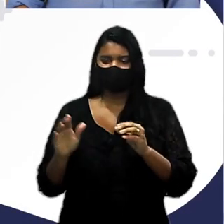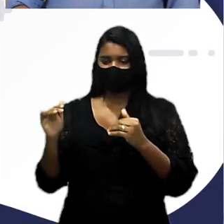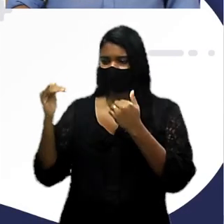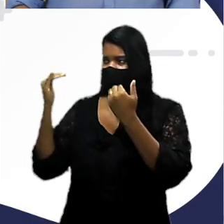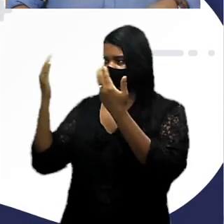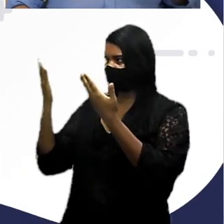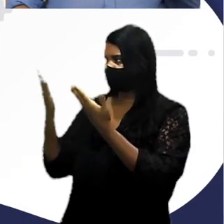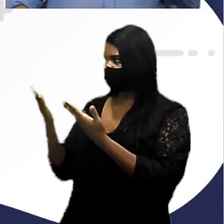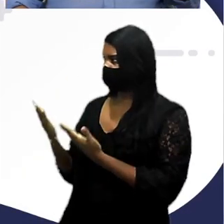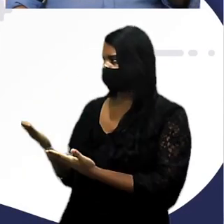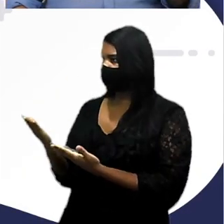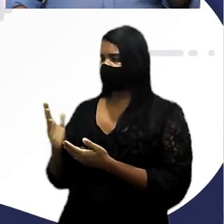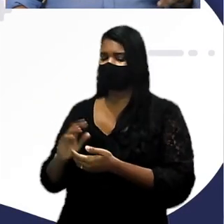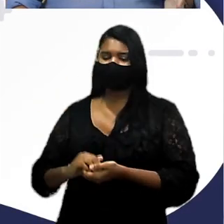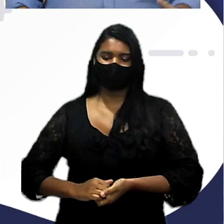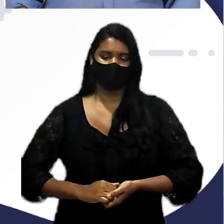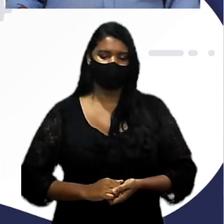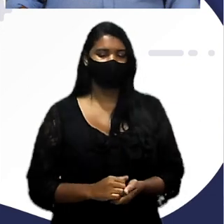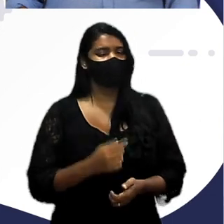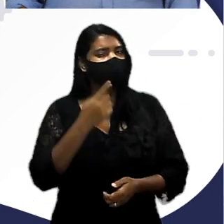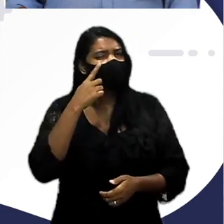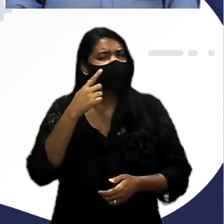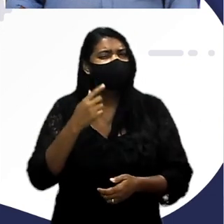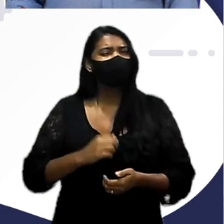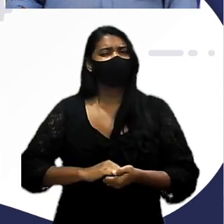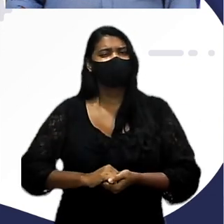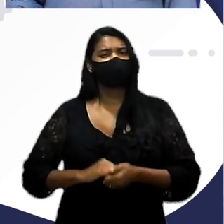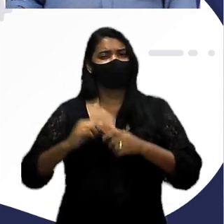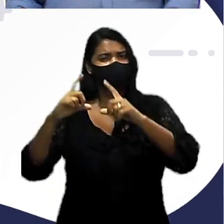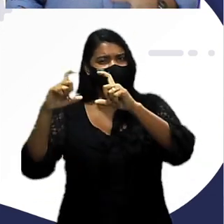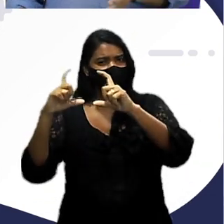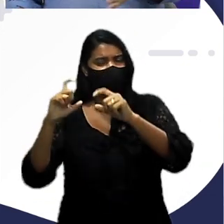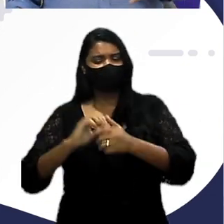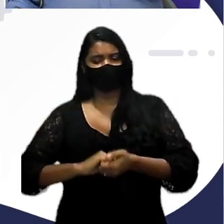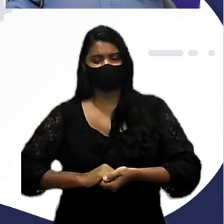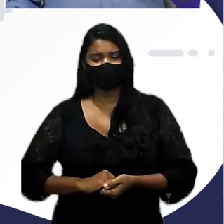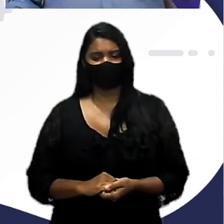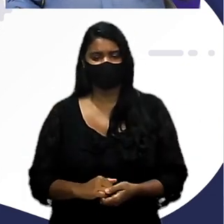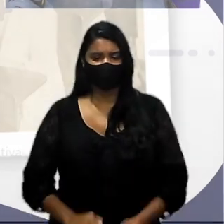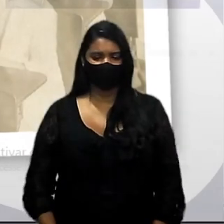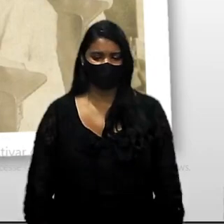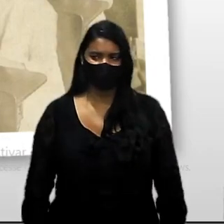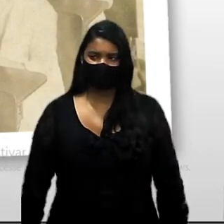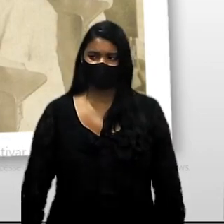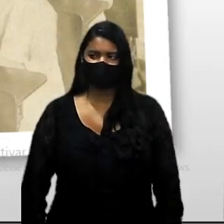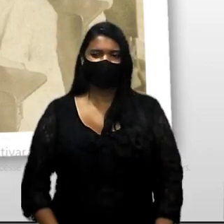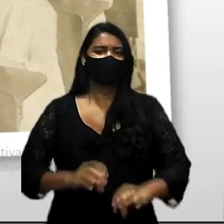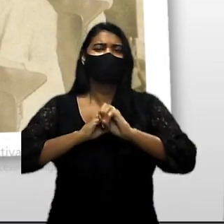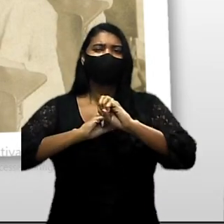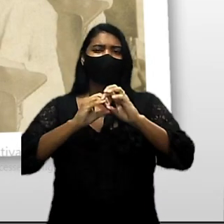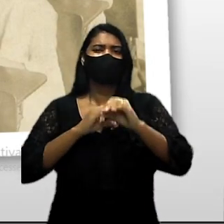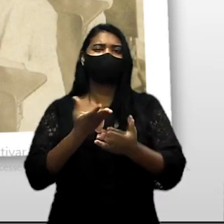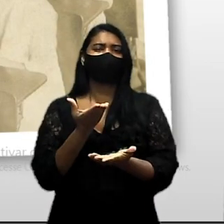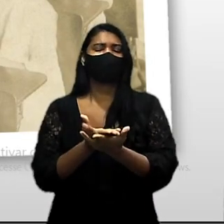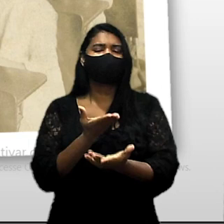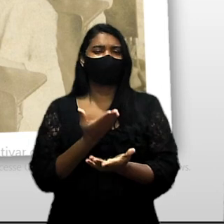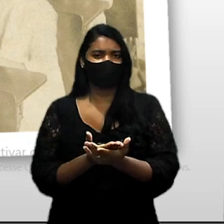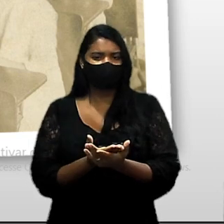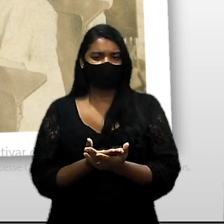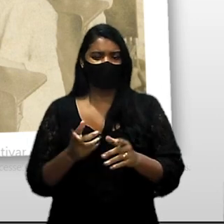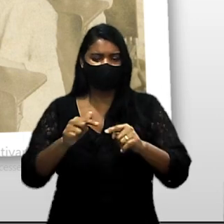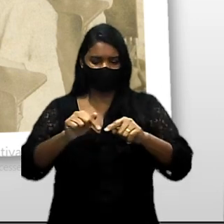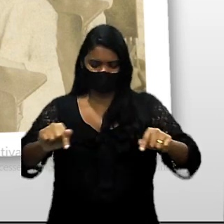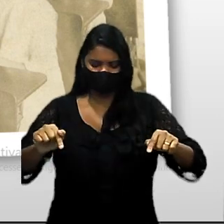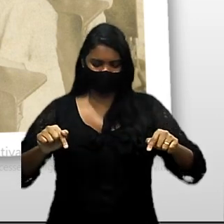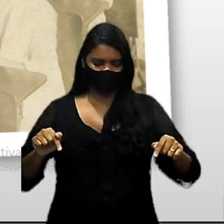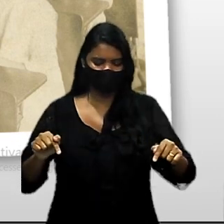caso? Vejam que o ambiente de ensino, o ambiente escolar, de uma